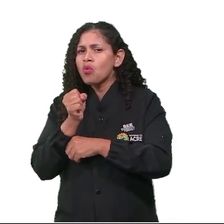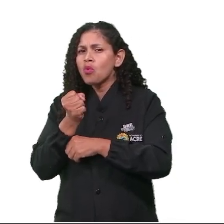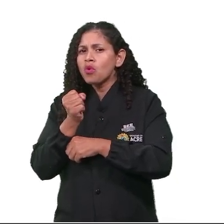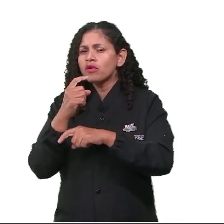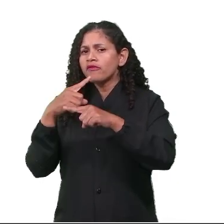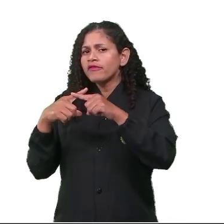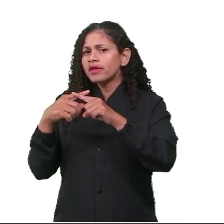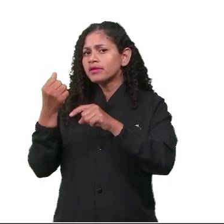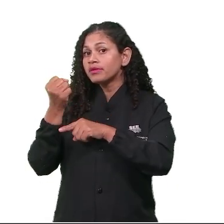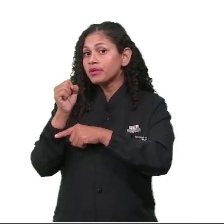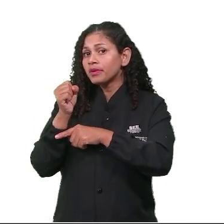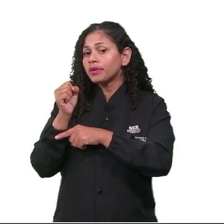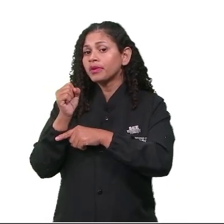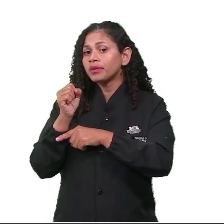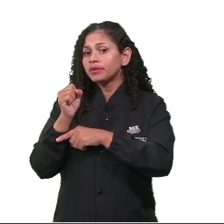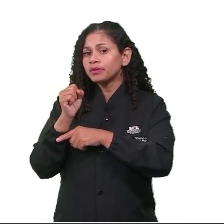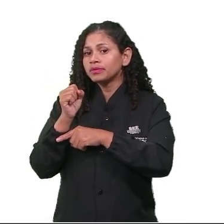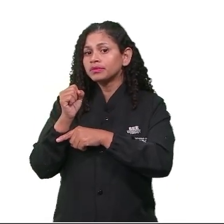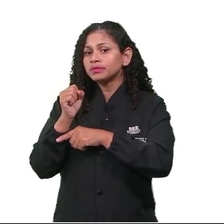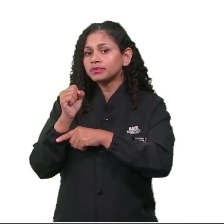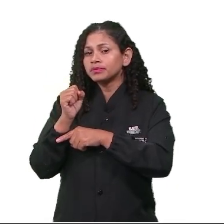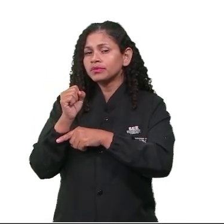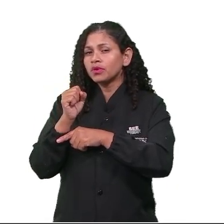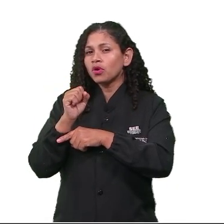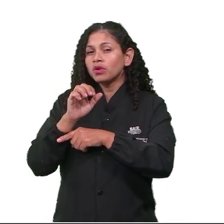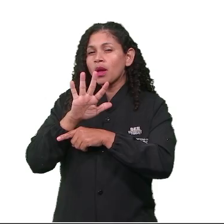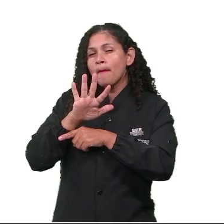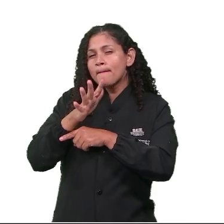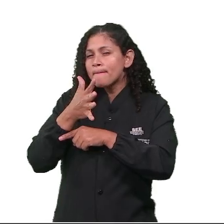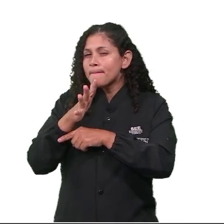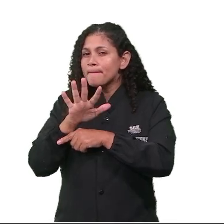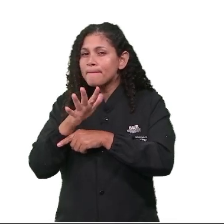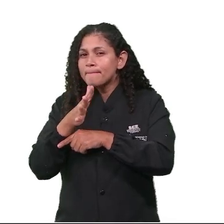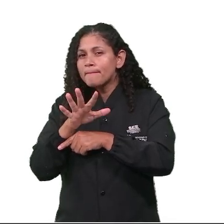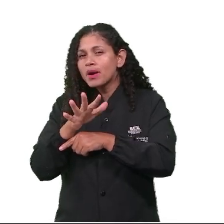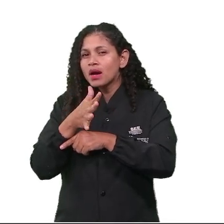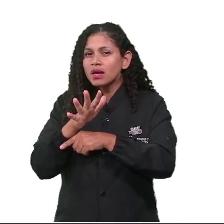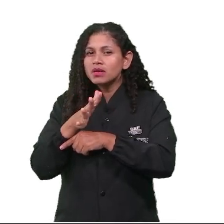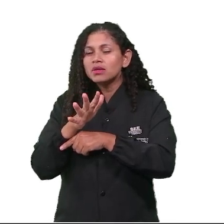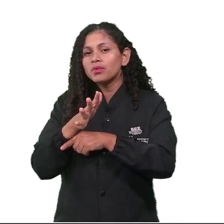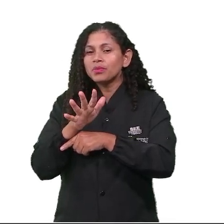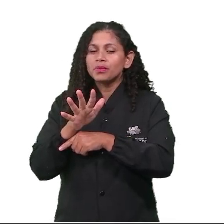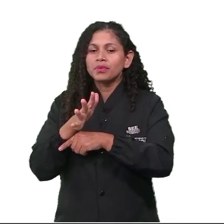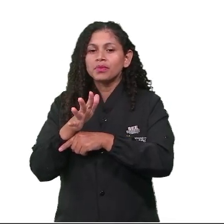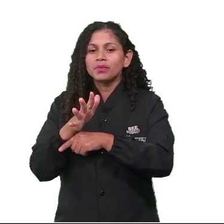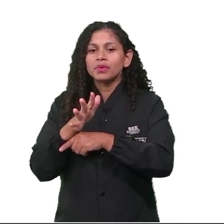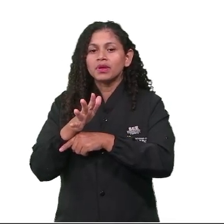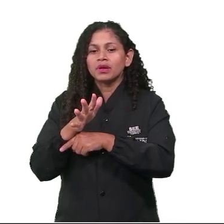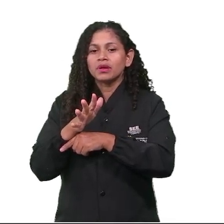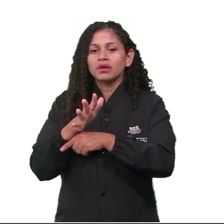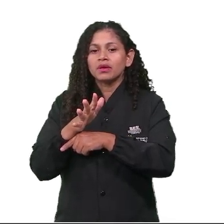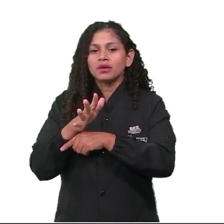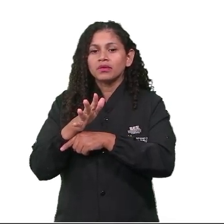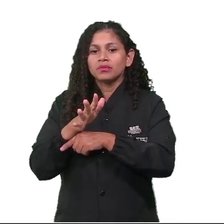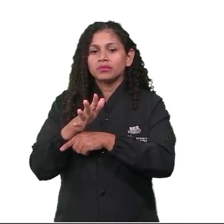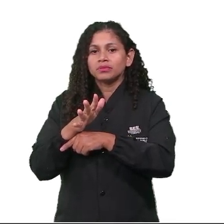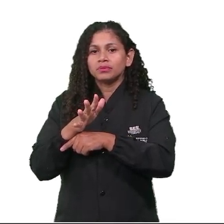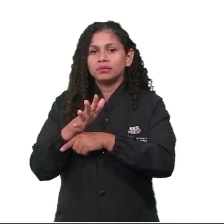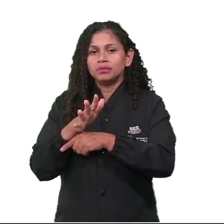vezes 8, eu vou ter aí aproximadamente, né, porque eu fiz uma aproximação da raiz de 3, que era 1,7, eu